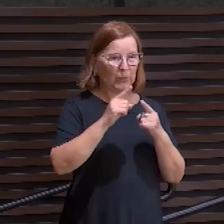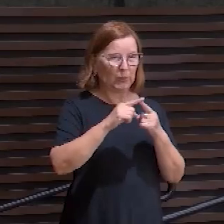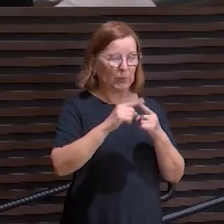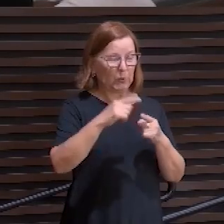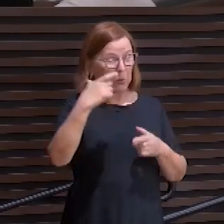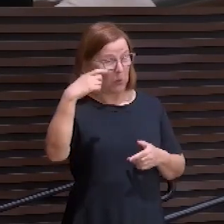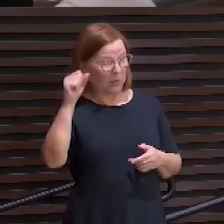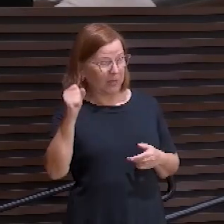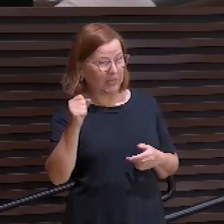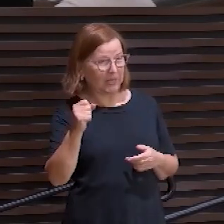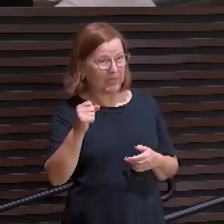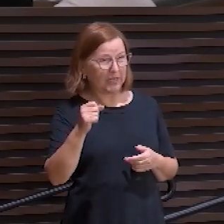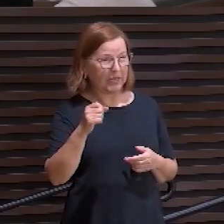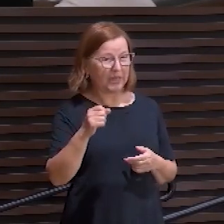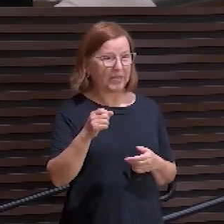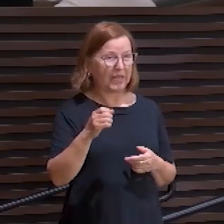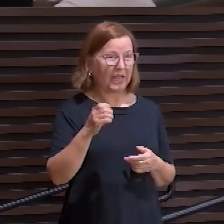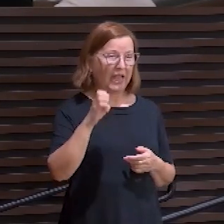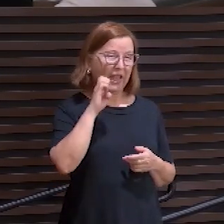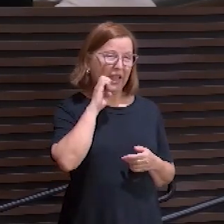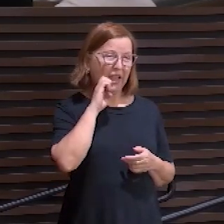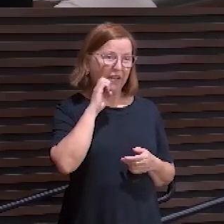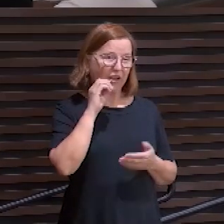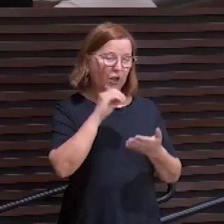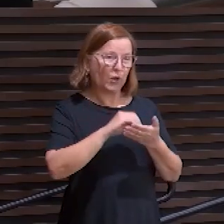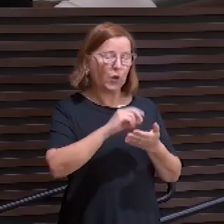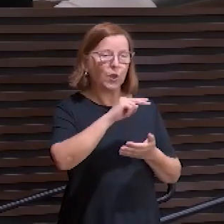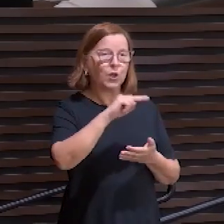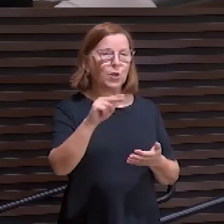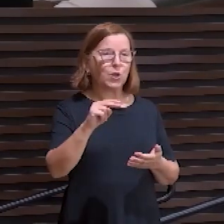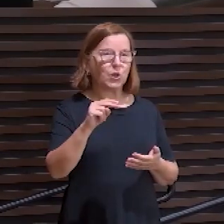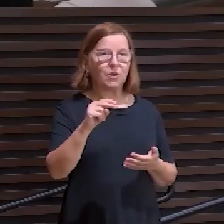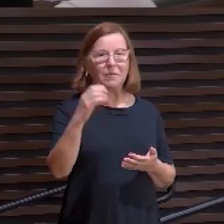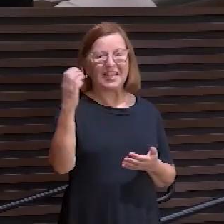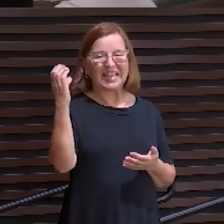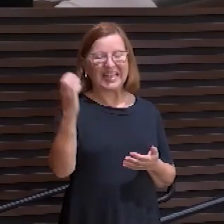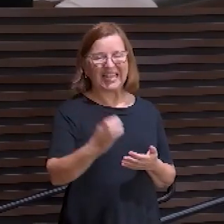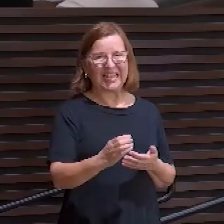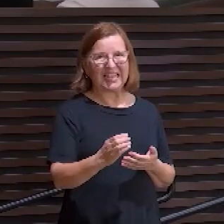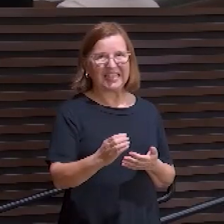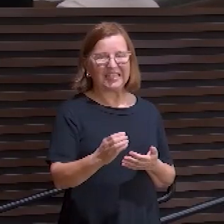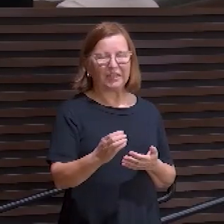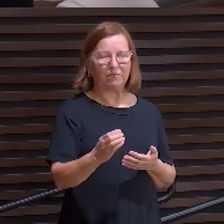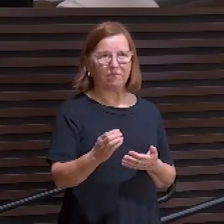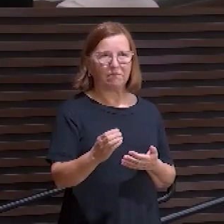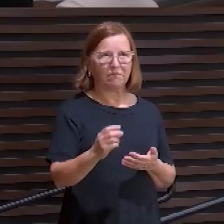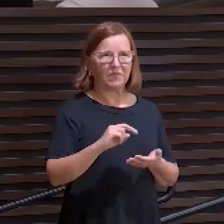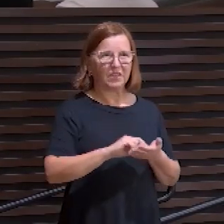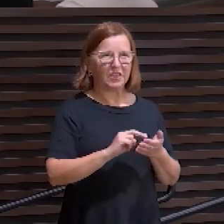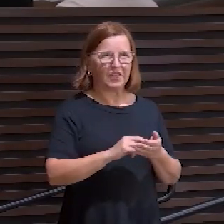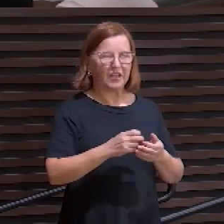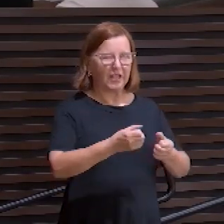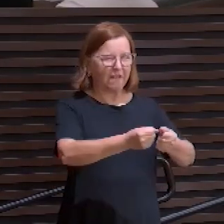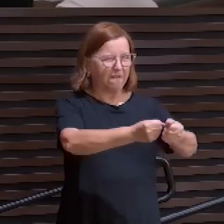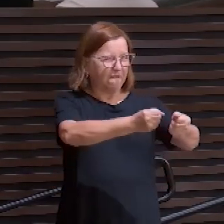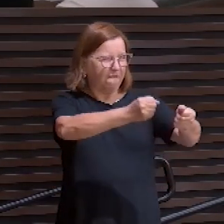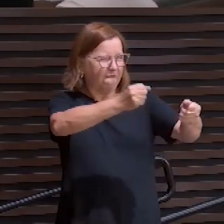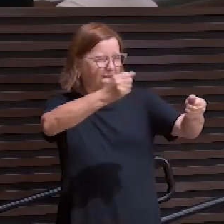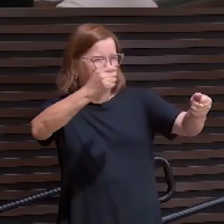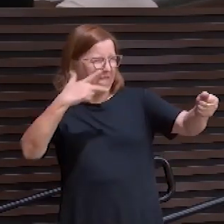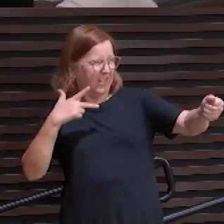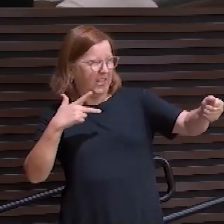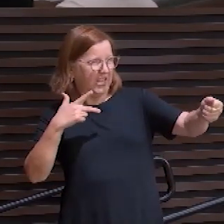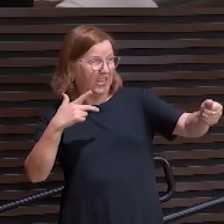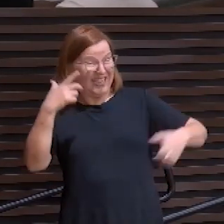é que a mãe botou o nome de Caim, que é uma espécie de flecha de conquistar.